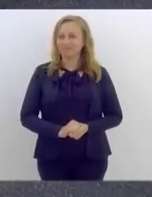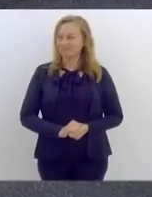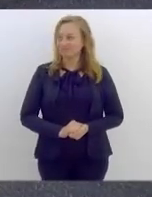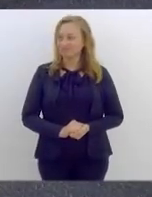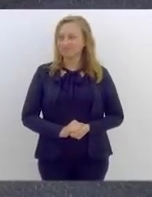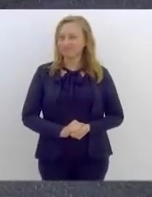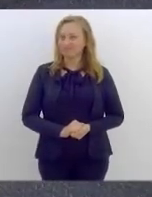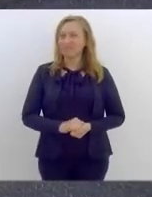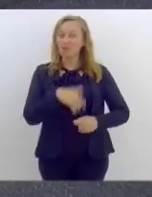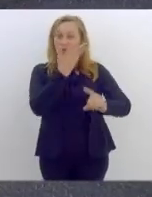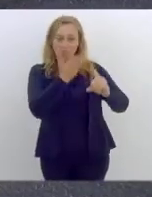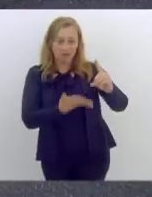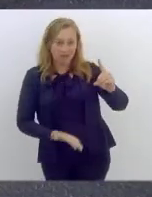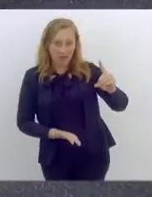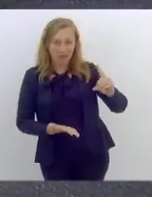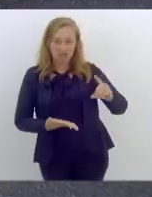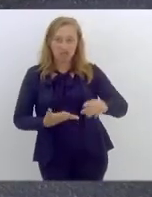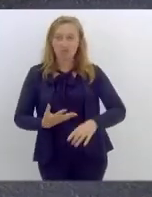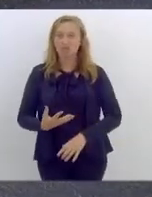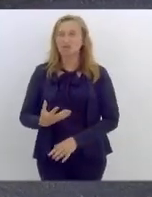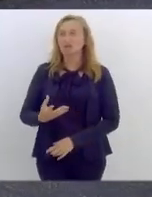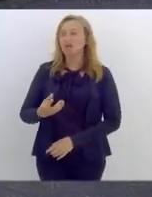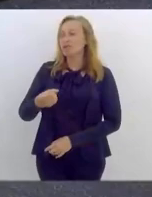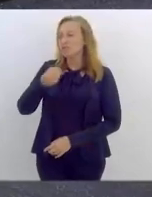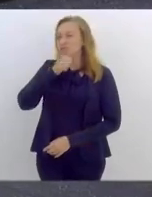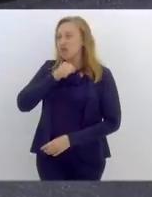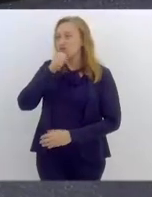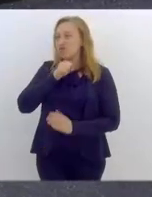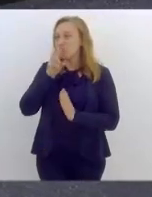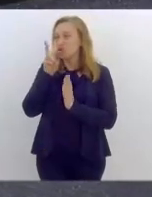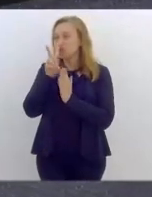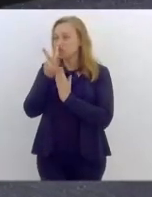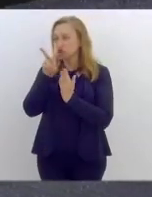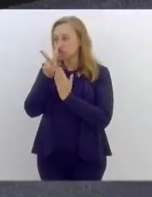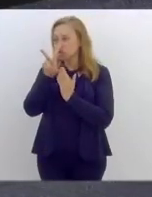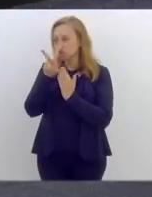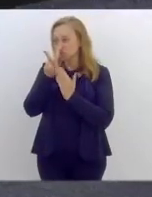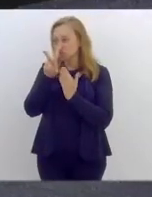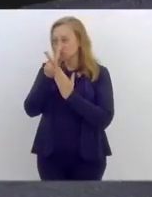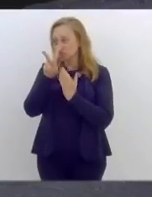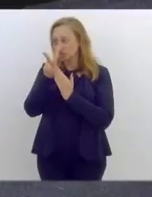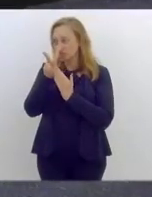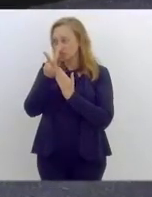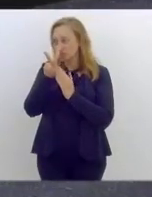em homenagem à minha avó, que é indígena, em homenagem